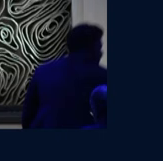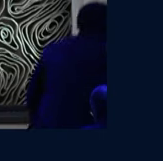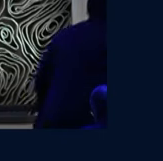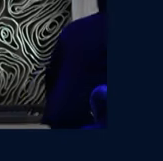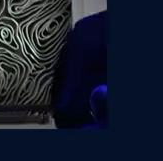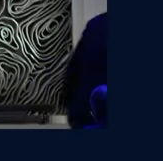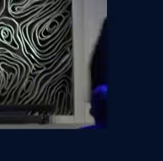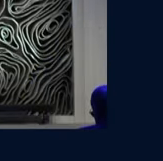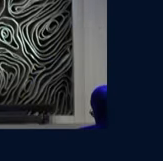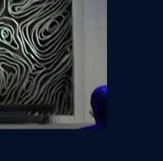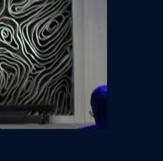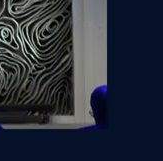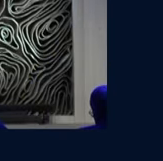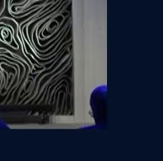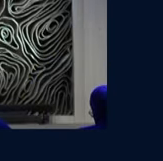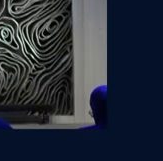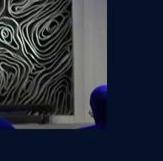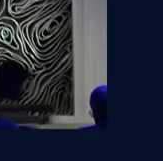todos